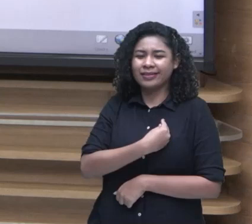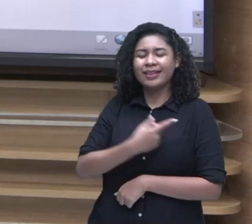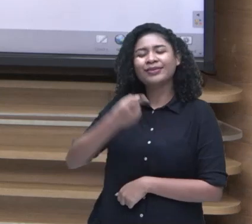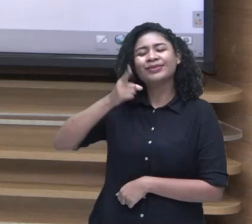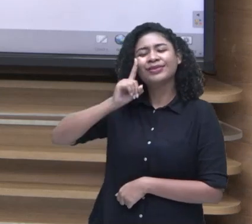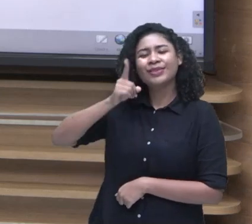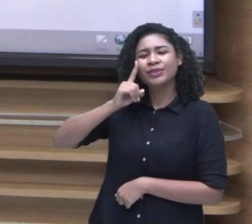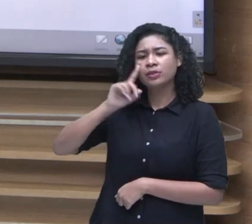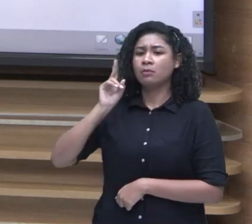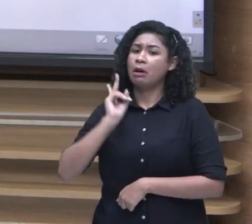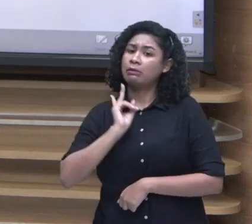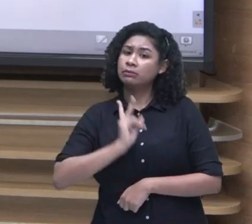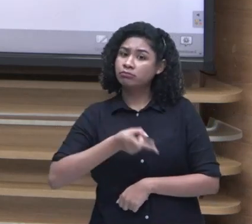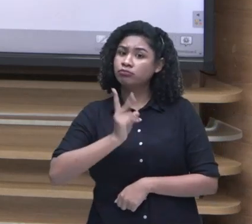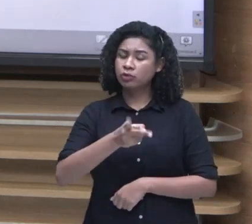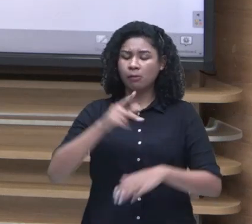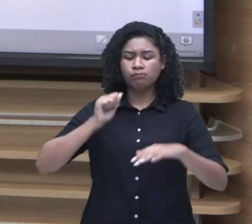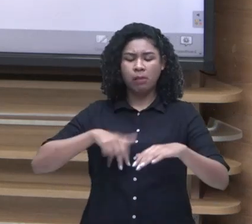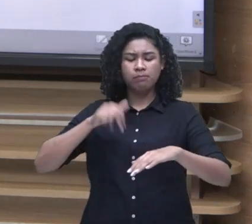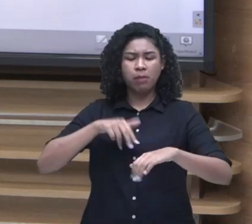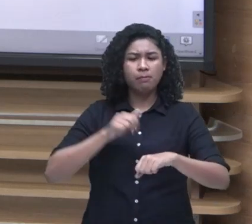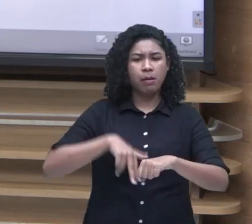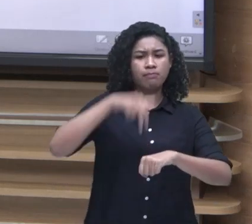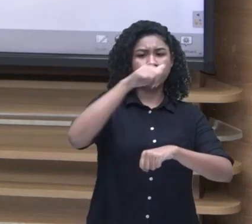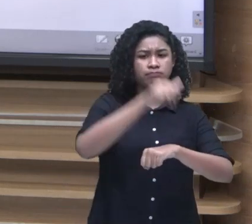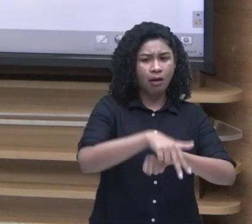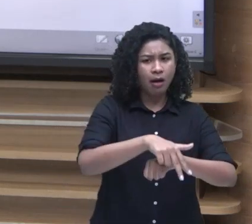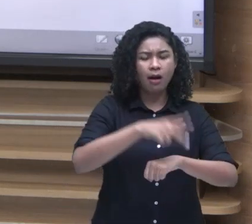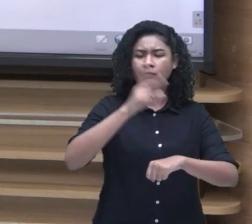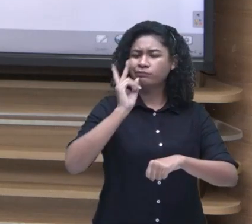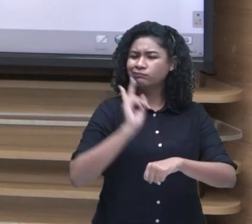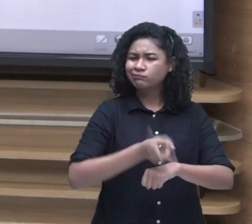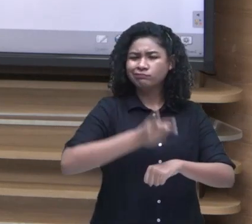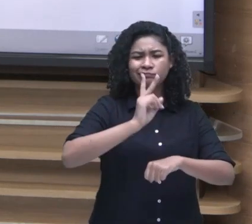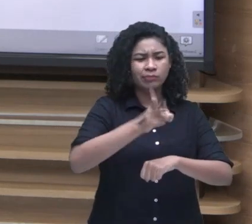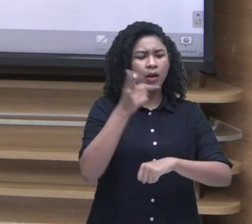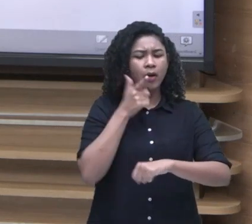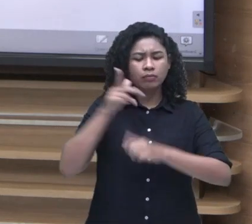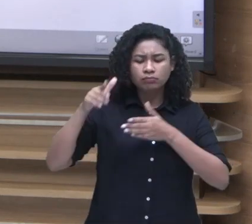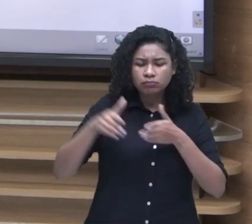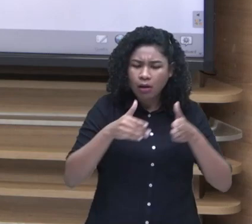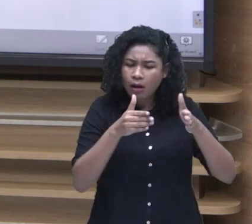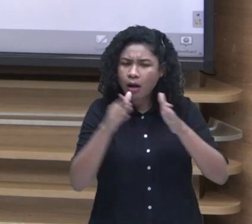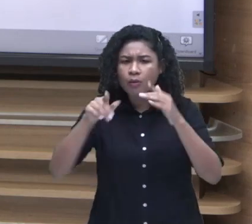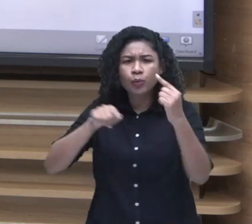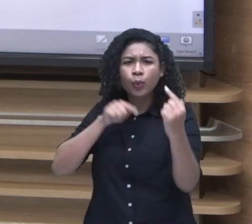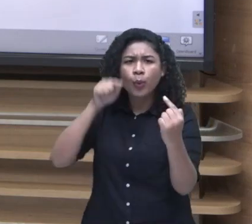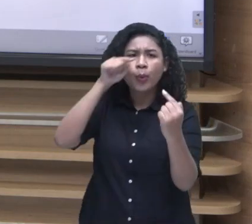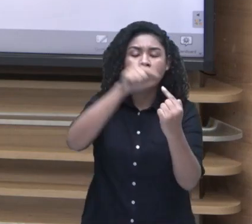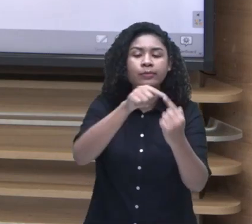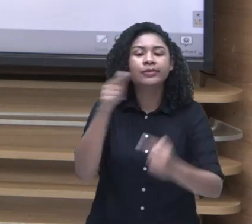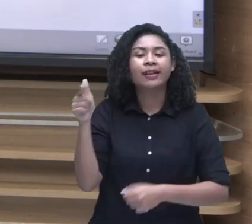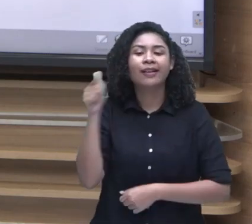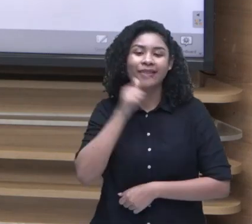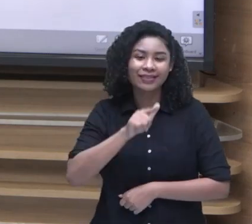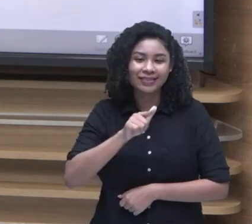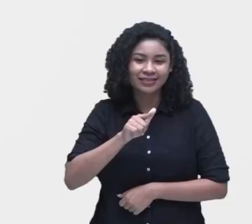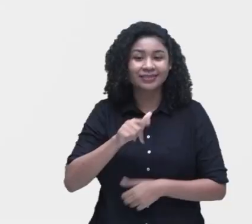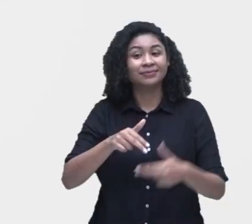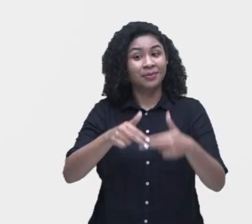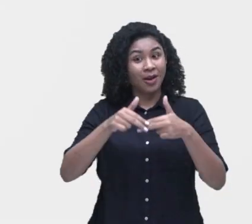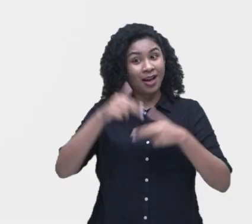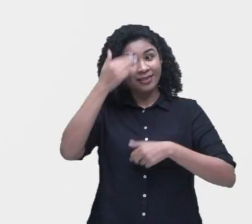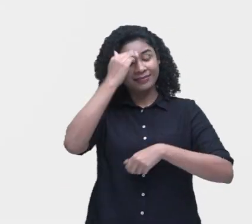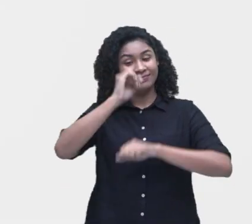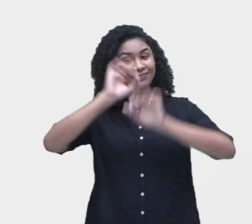gente vai tirando cada uma por vez, né? Para poder chegar ao nosso objetivo. Então vamos para